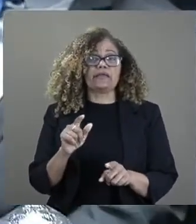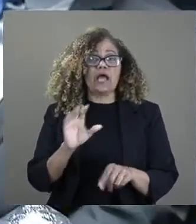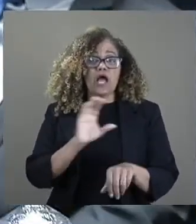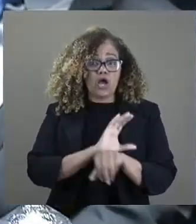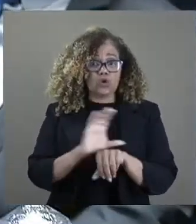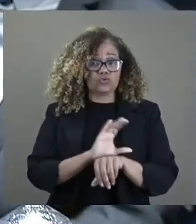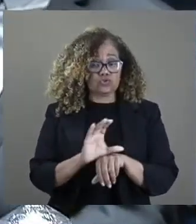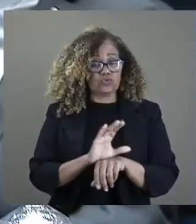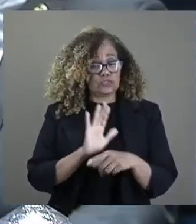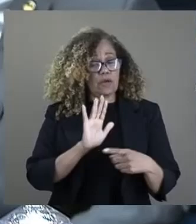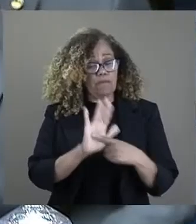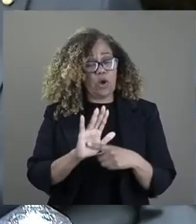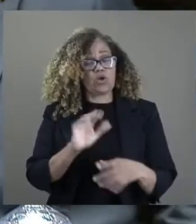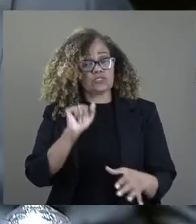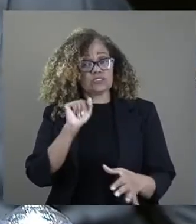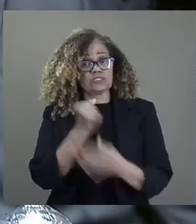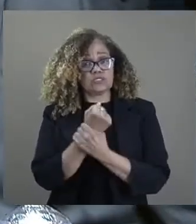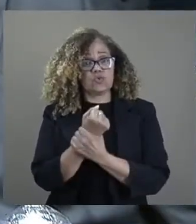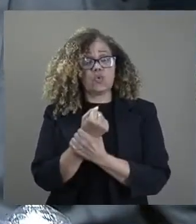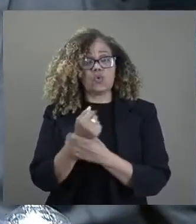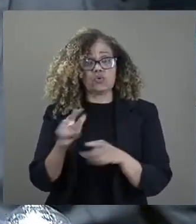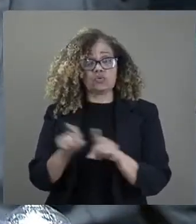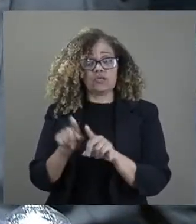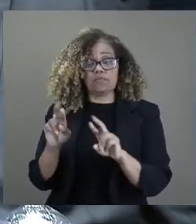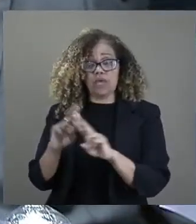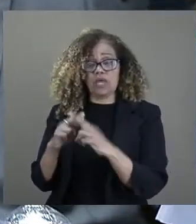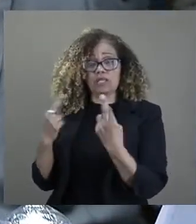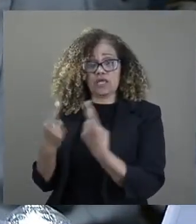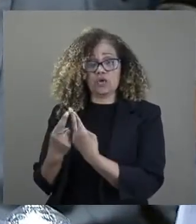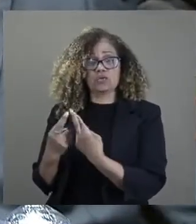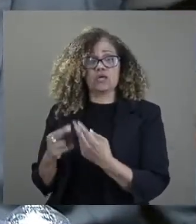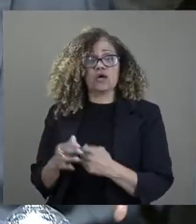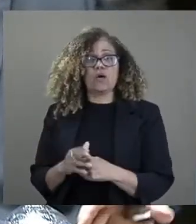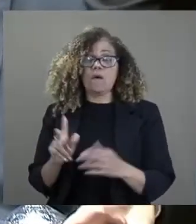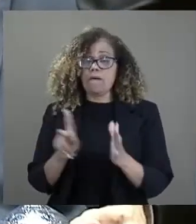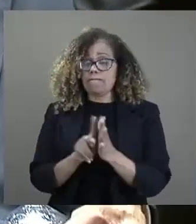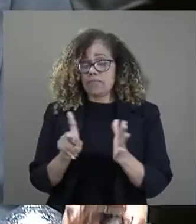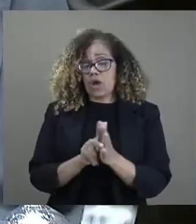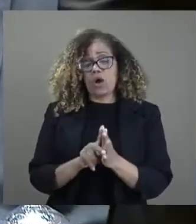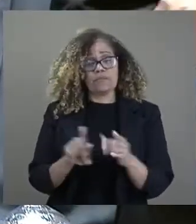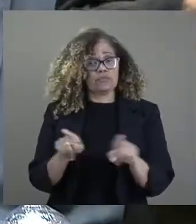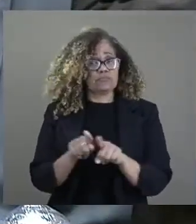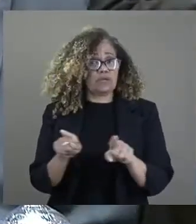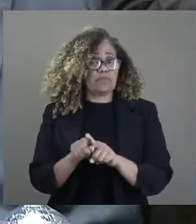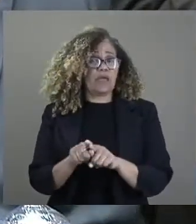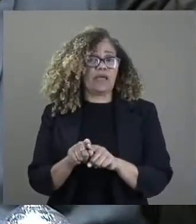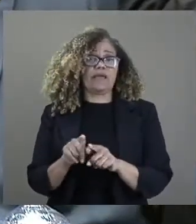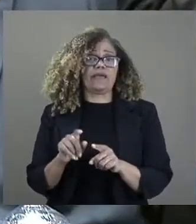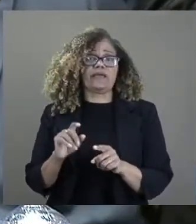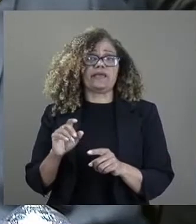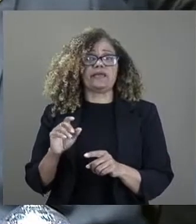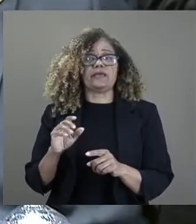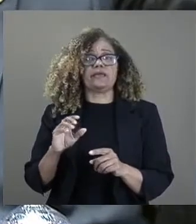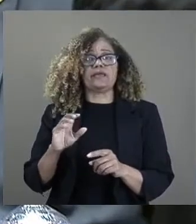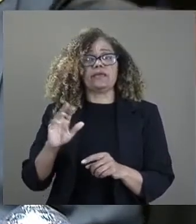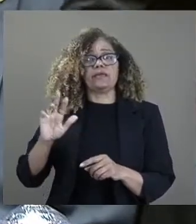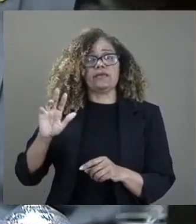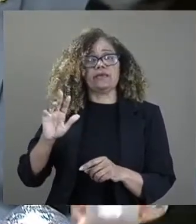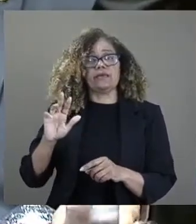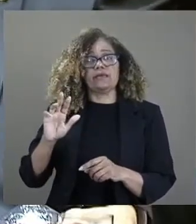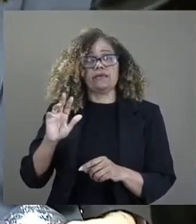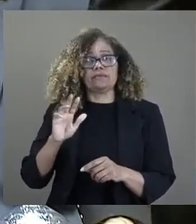quem pode ter algum problema é o próprio Partido dos Trabalhadores. Então, eu quero lamentar esse tipo